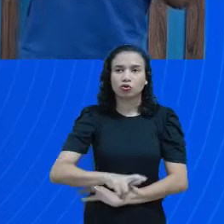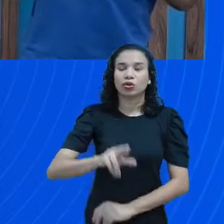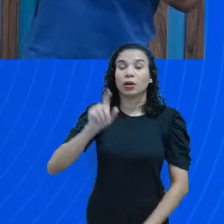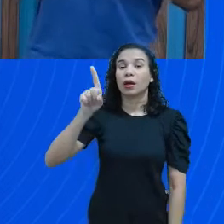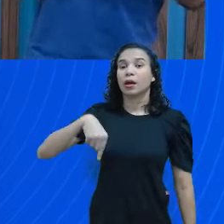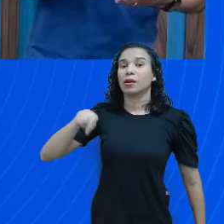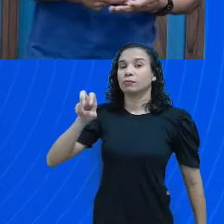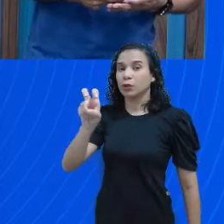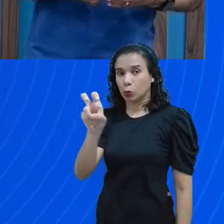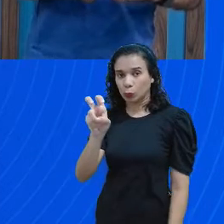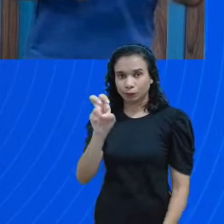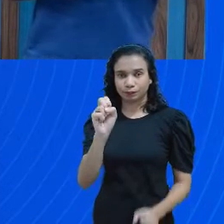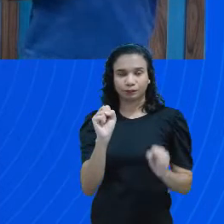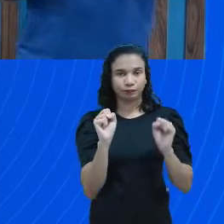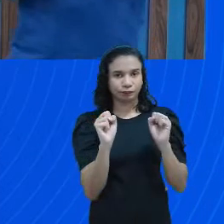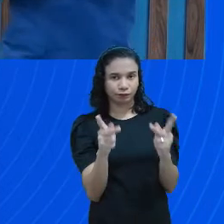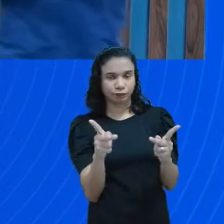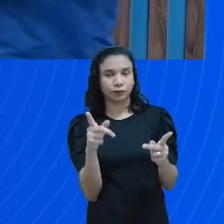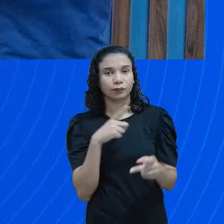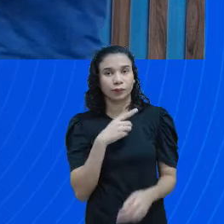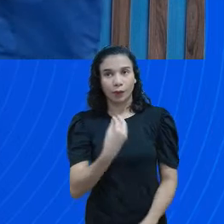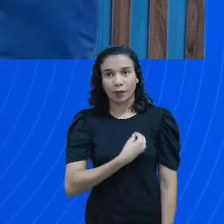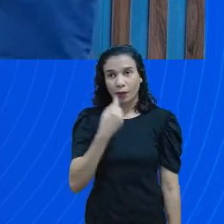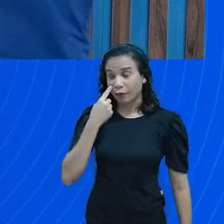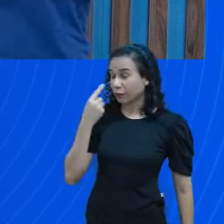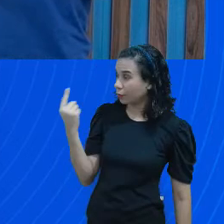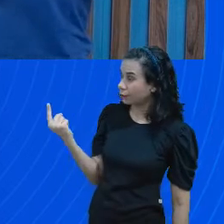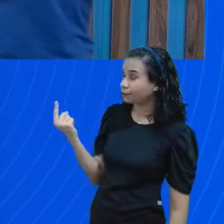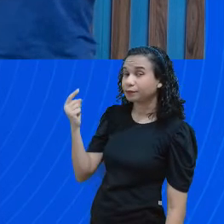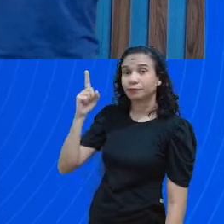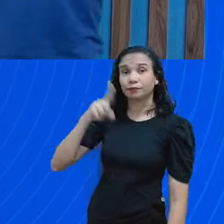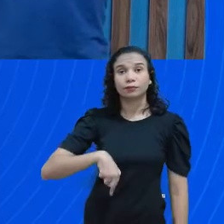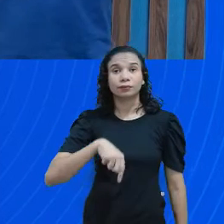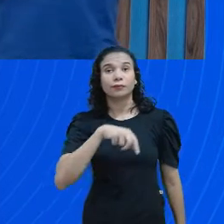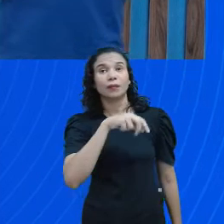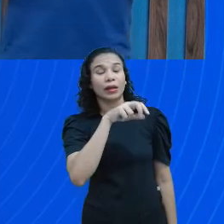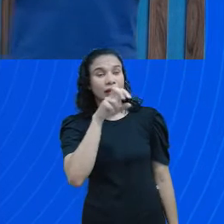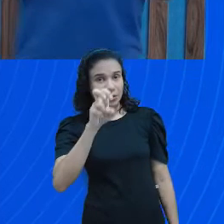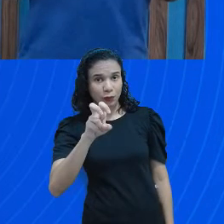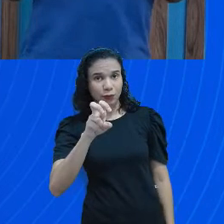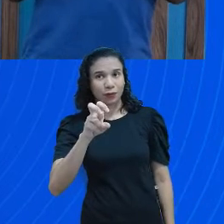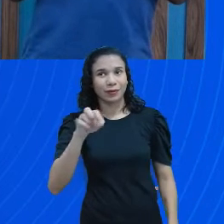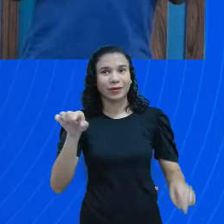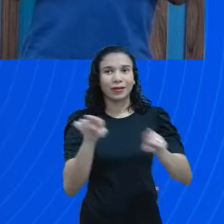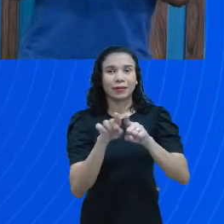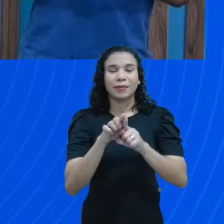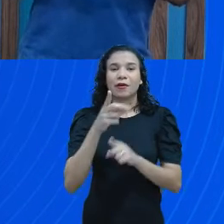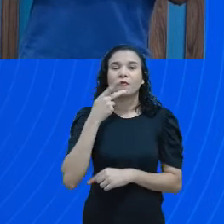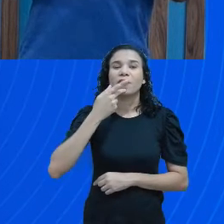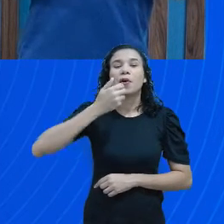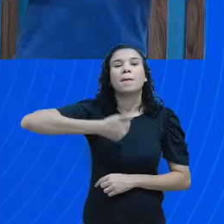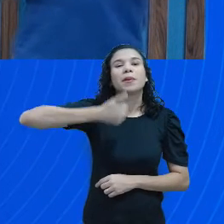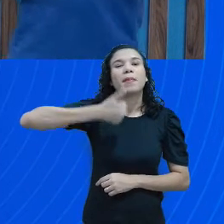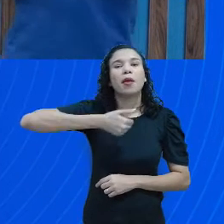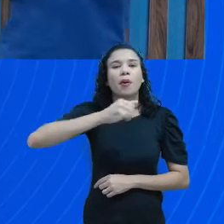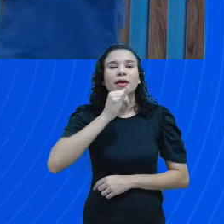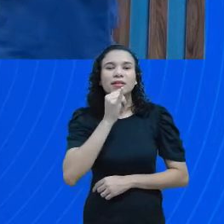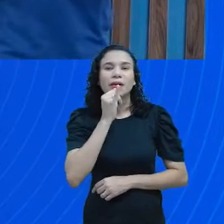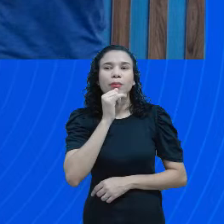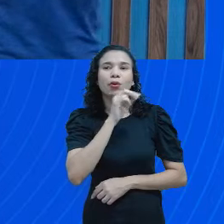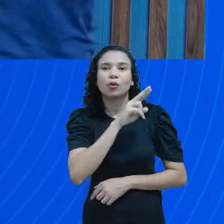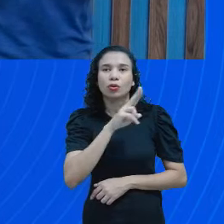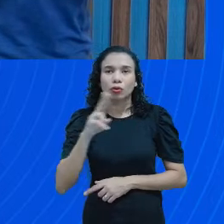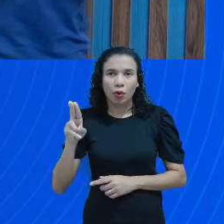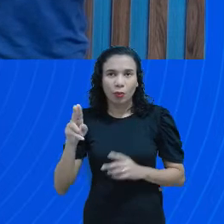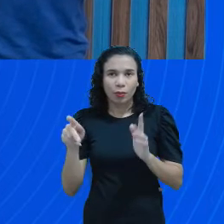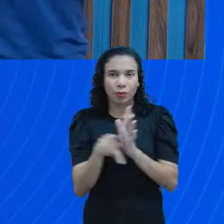ser apenas 5. Então, esse lado aí maior é chamado de 5. Inclusive, eu botei ele como primeiro exemplo, porque ele é chamado